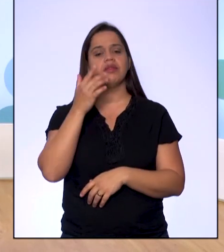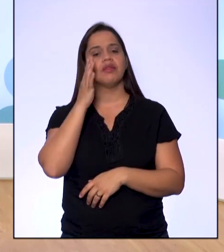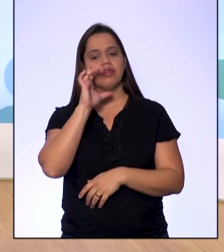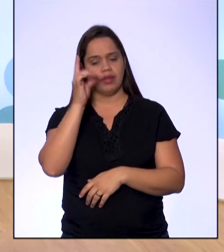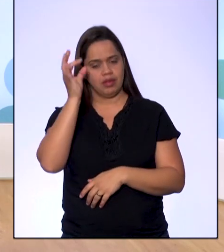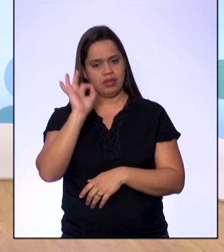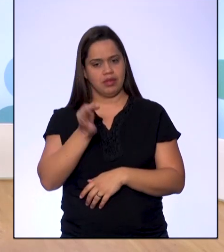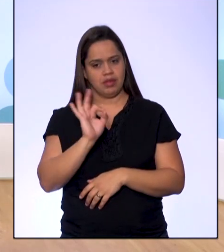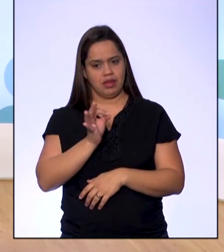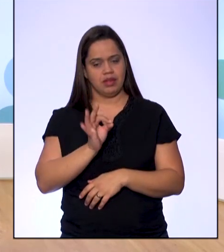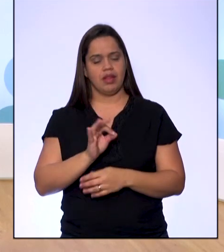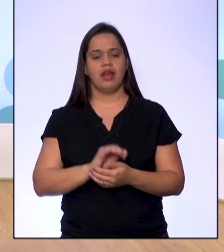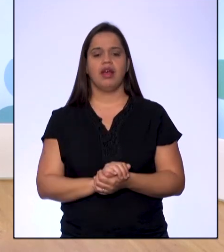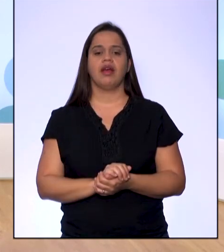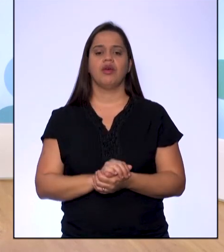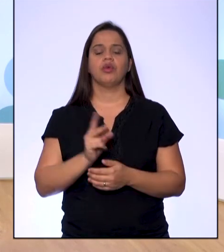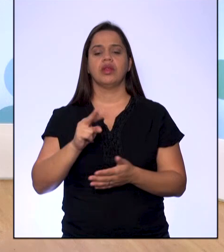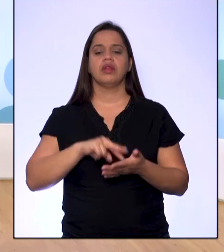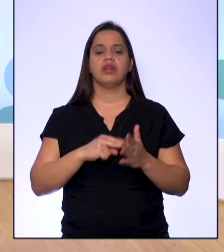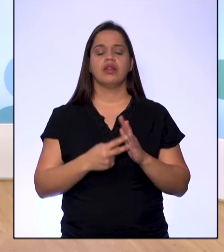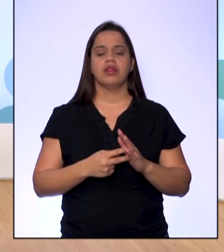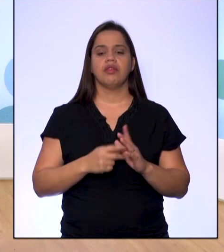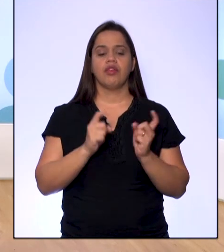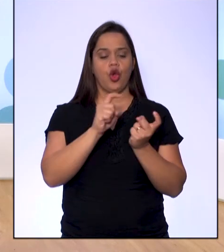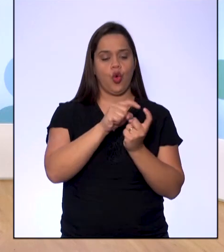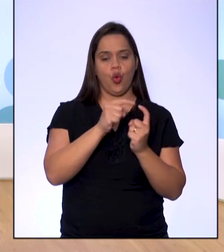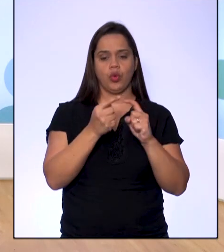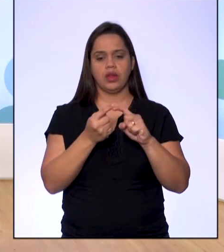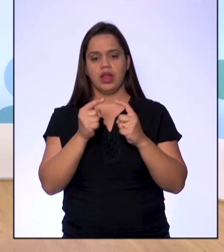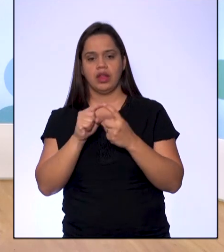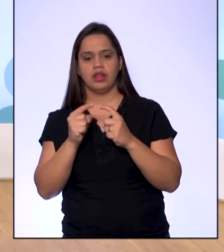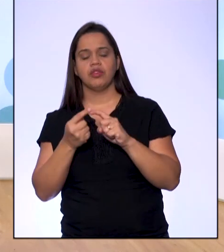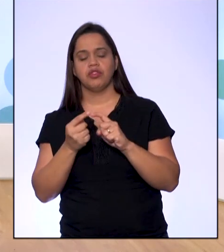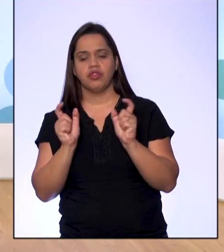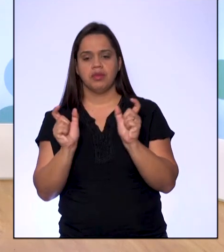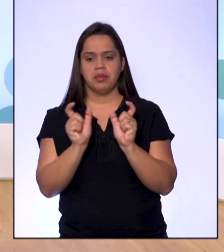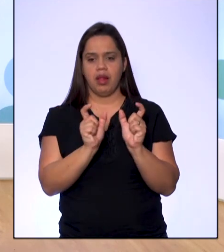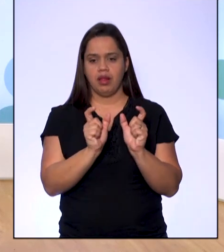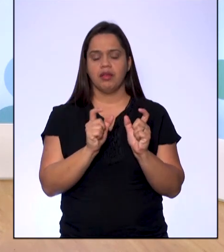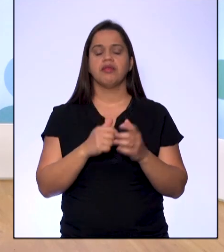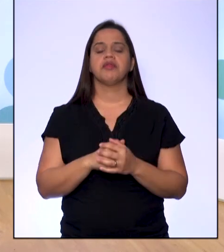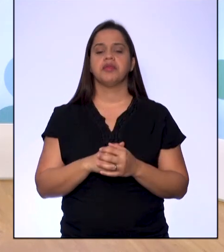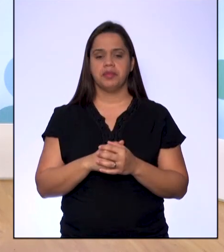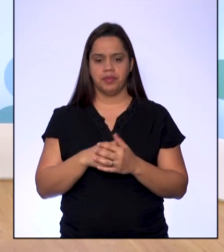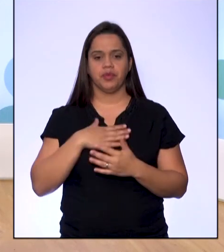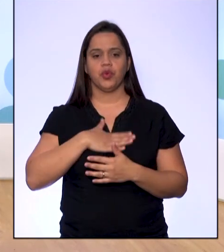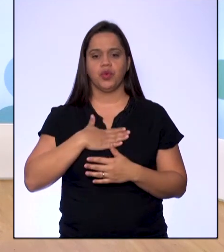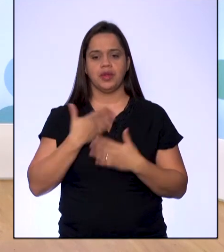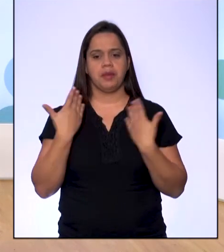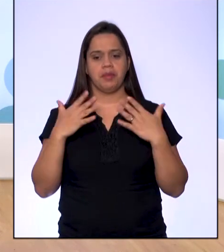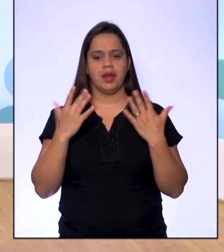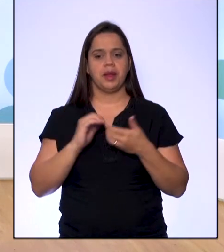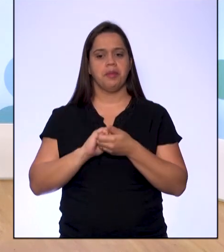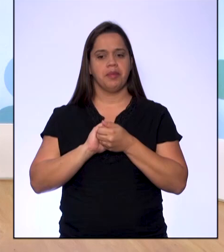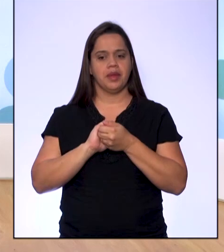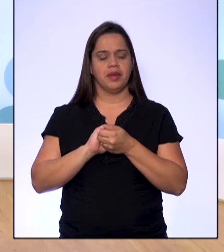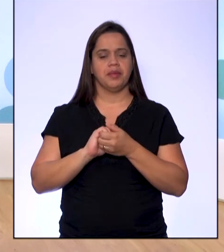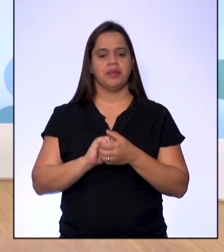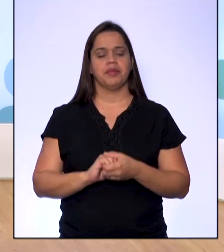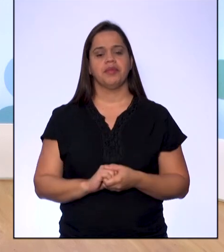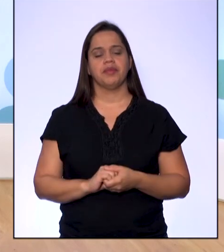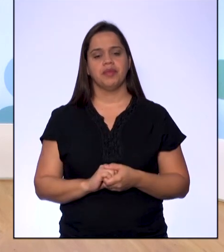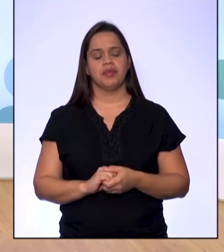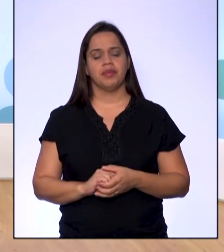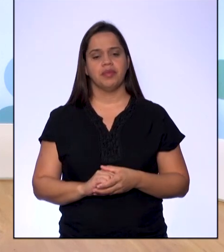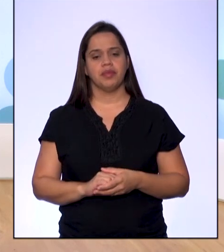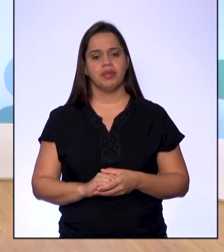entenderam mandou muito bem. O que é a função do conectivo. Gostei bastante. Parabéns. A